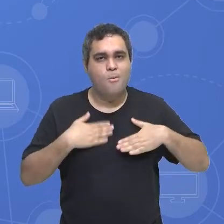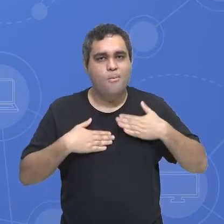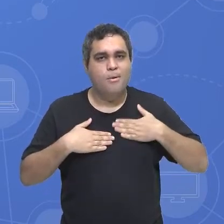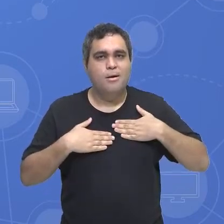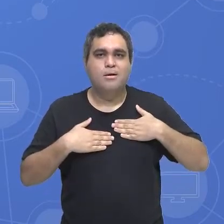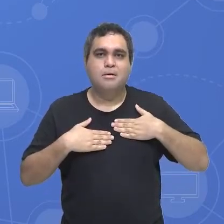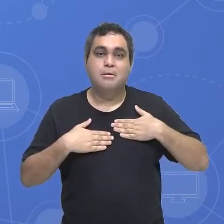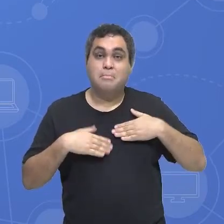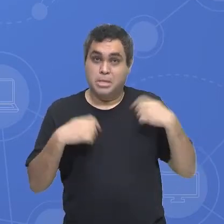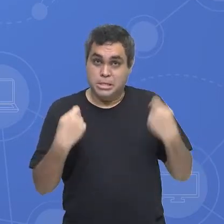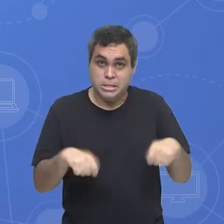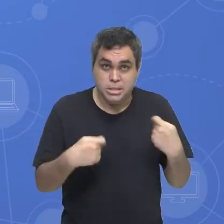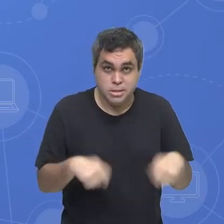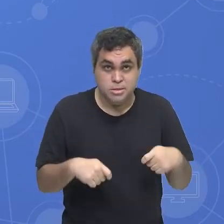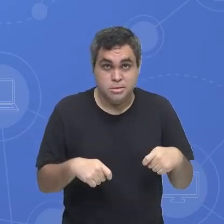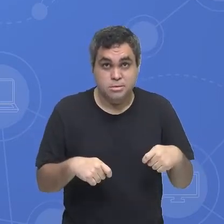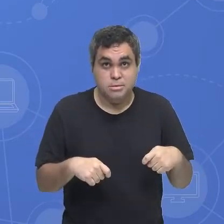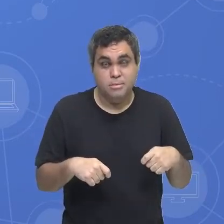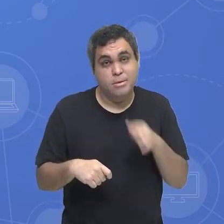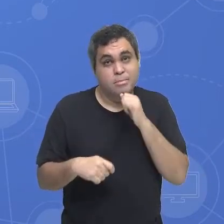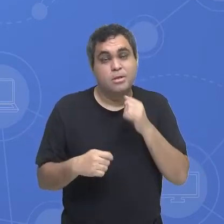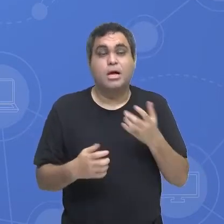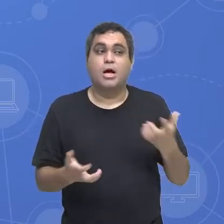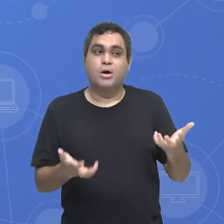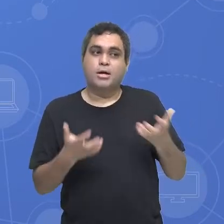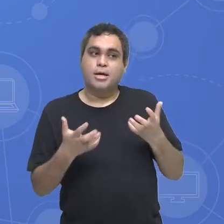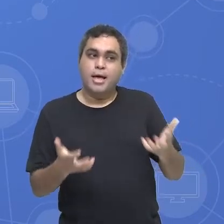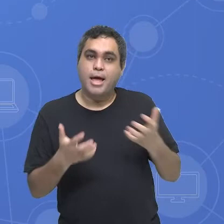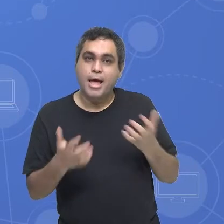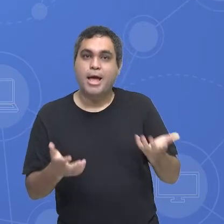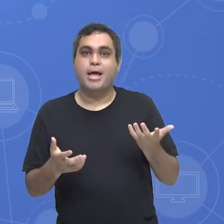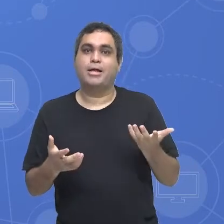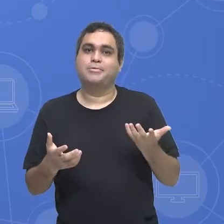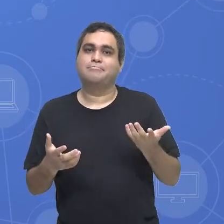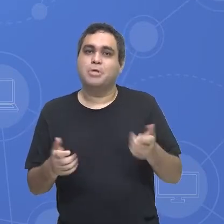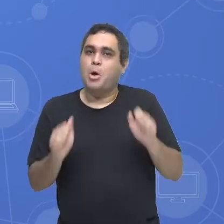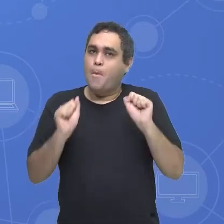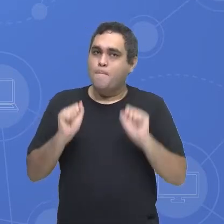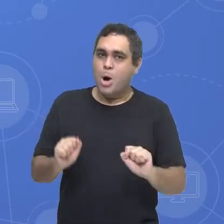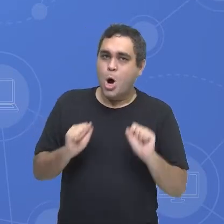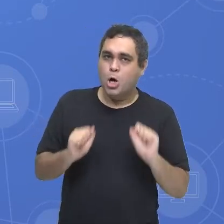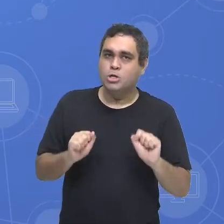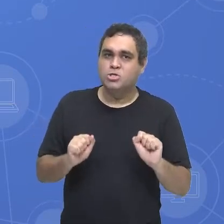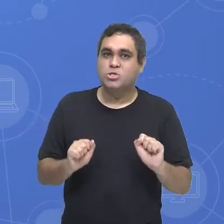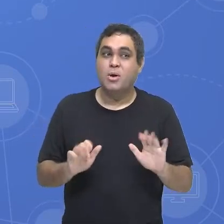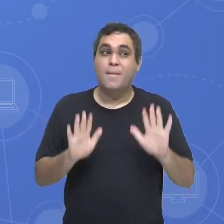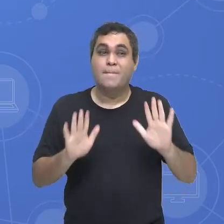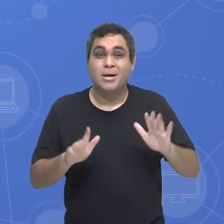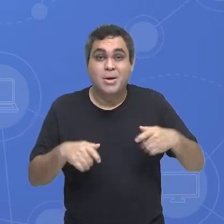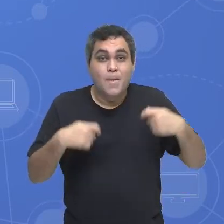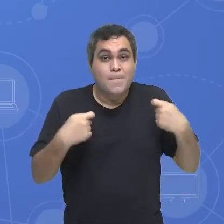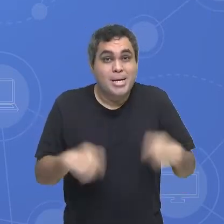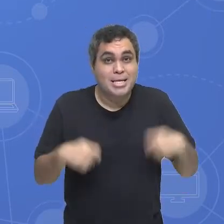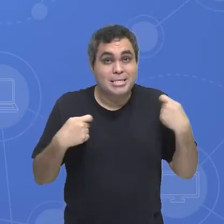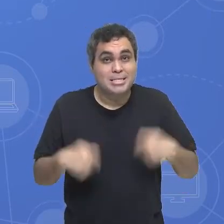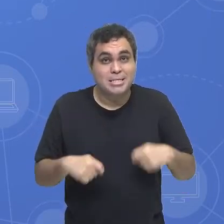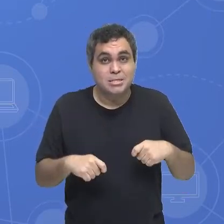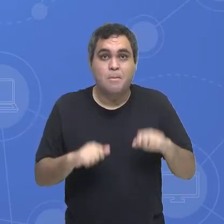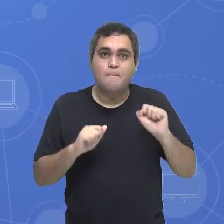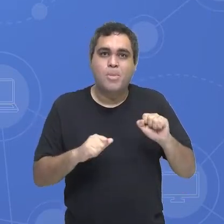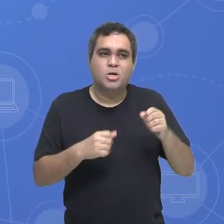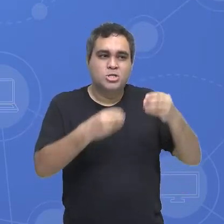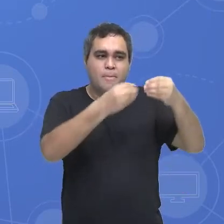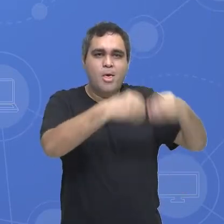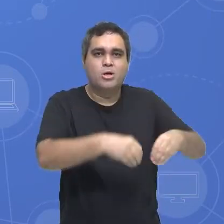fazer? Será que o que eu estou querendo fazer, que eu quero fazer, que eu posso fazer, mas será que eu devo fazer? Vai